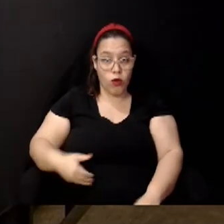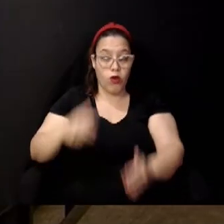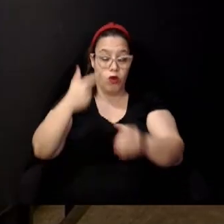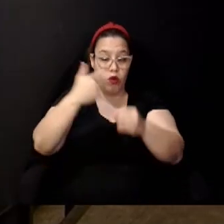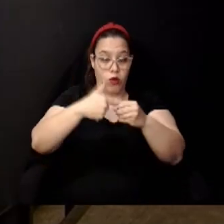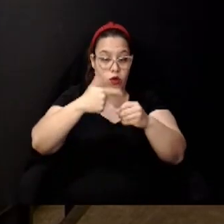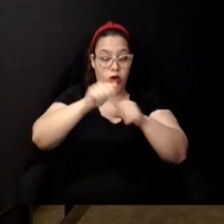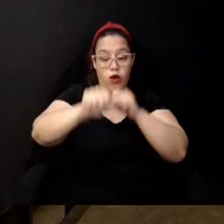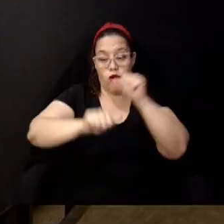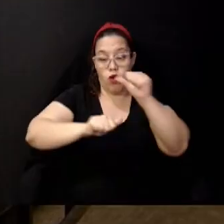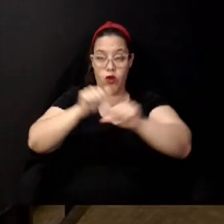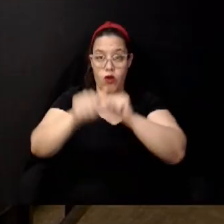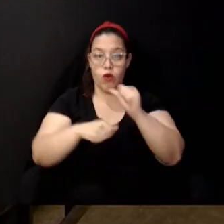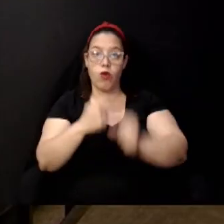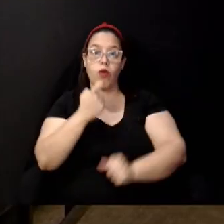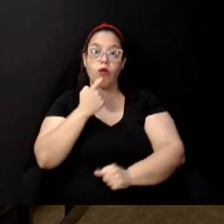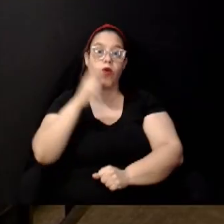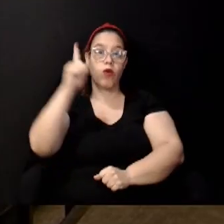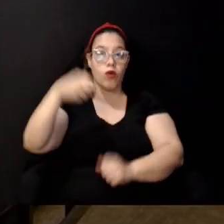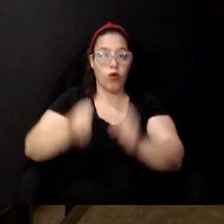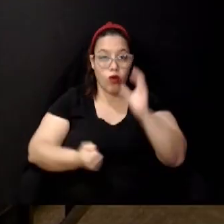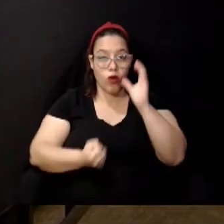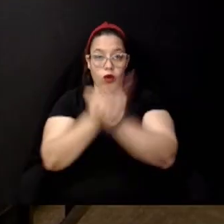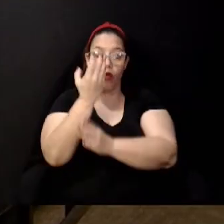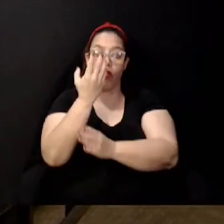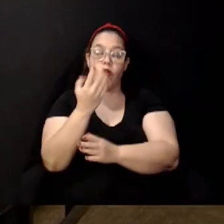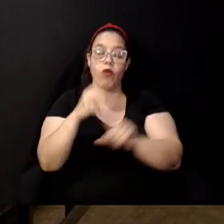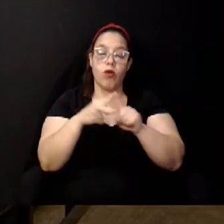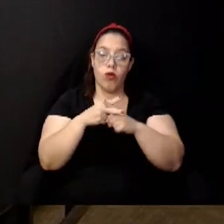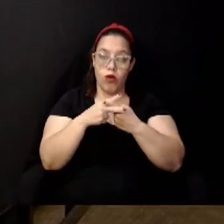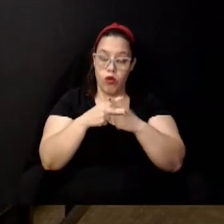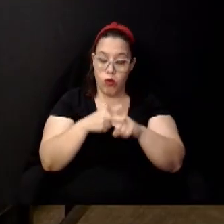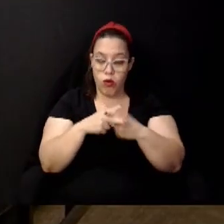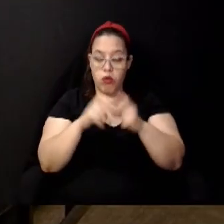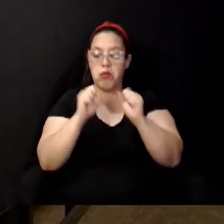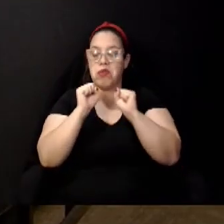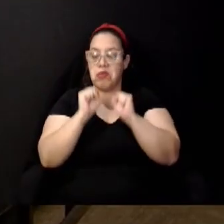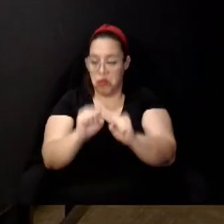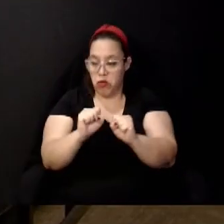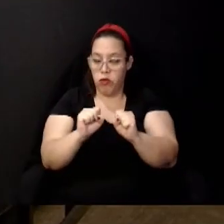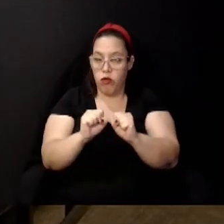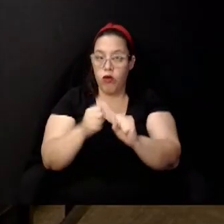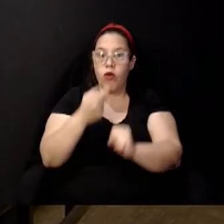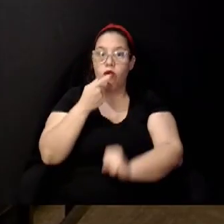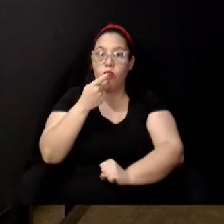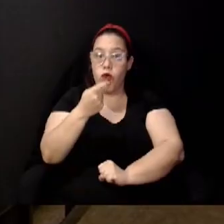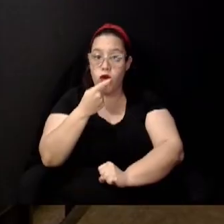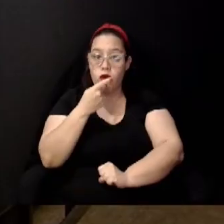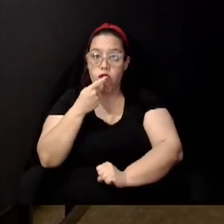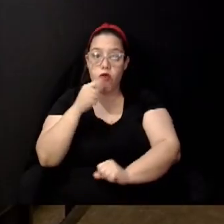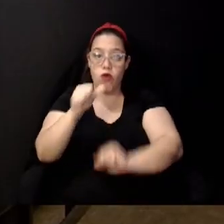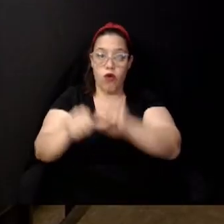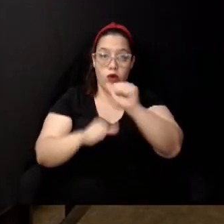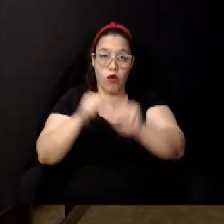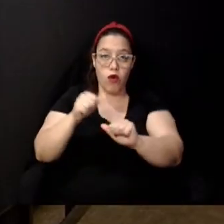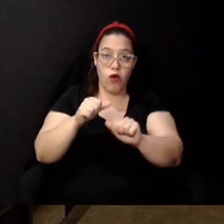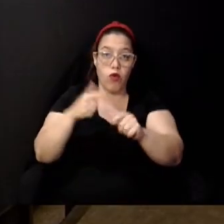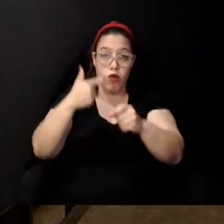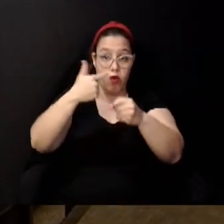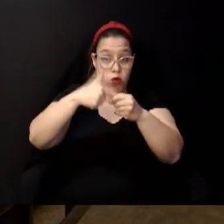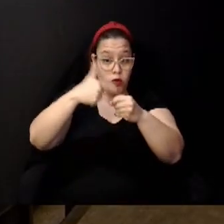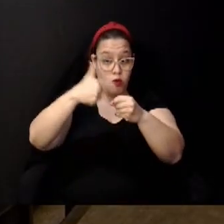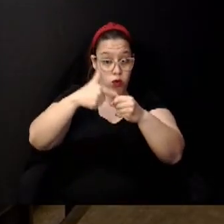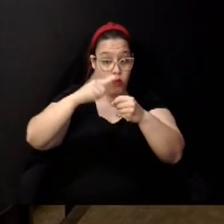A ideia é criar um instrumento onde as pessoas possam relatar adulteração em combustíveis e